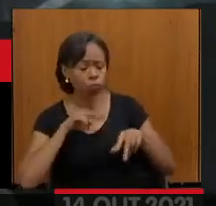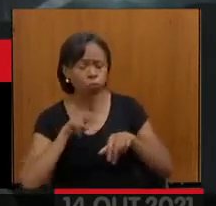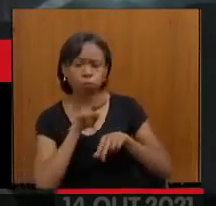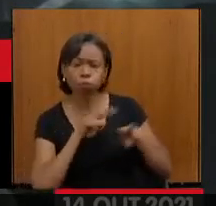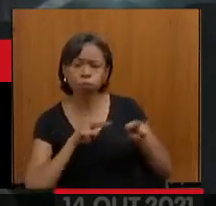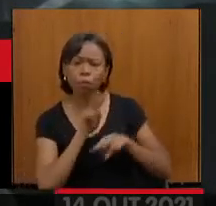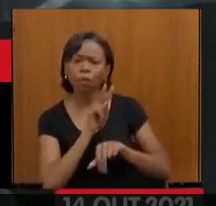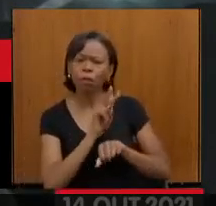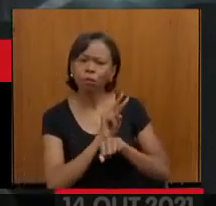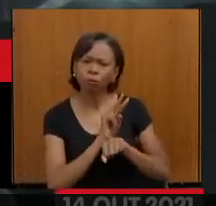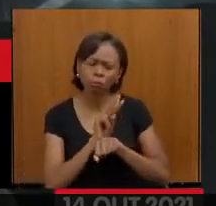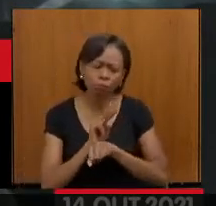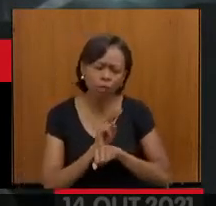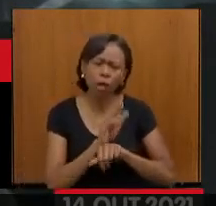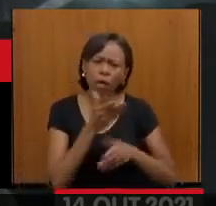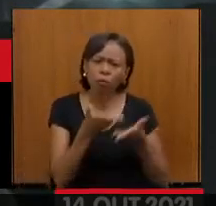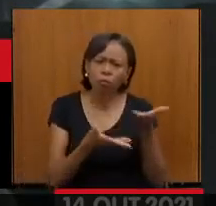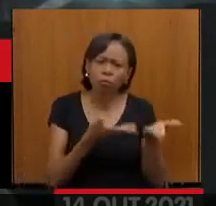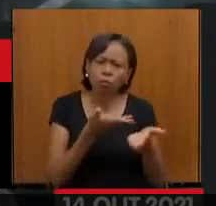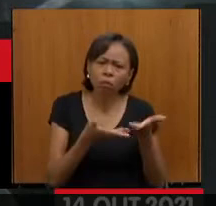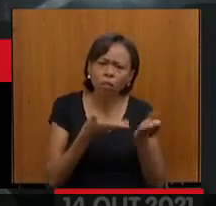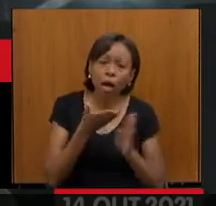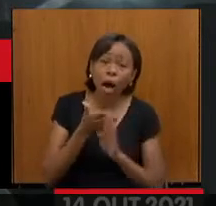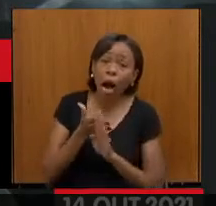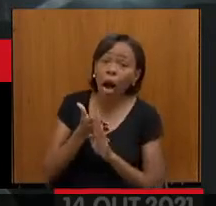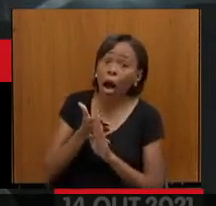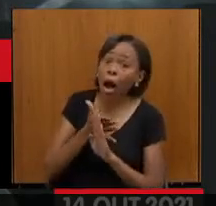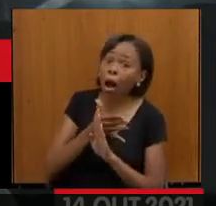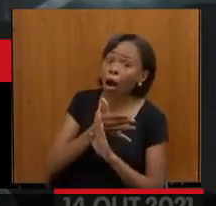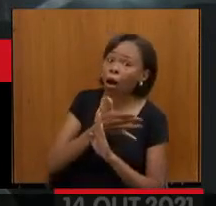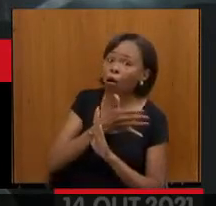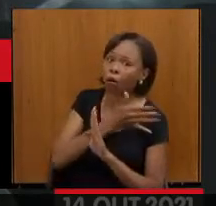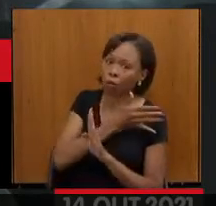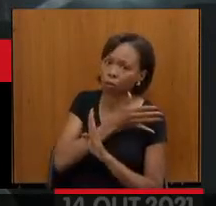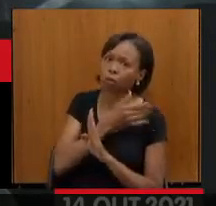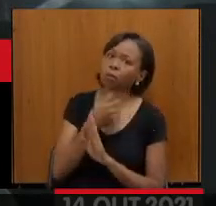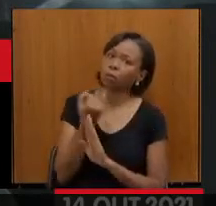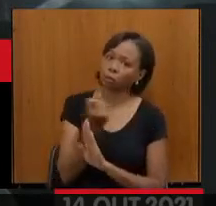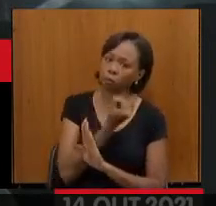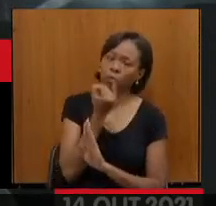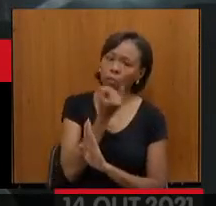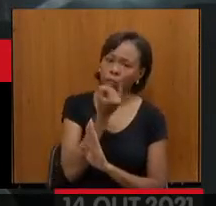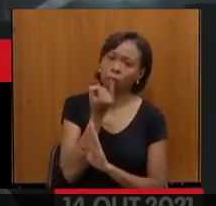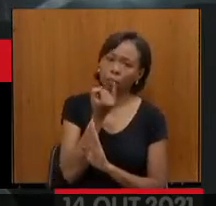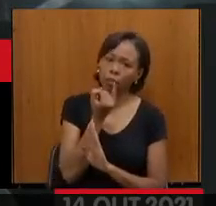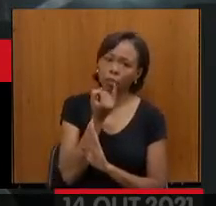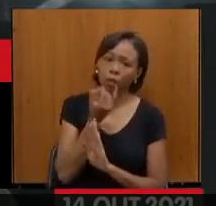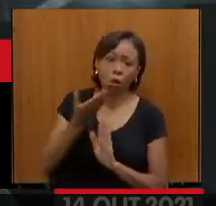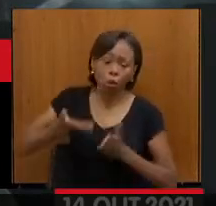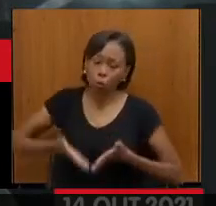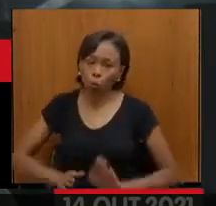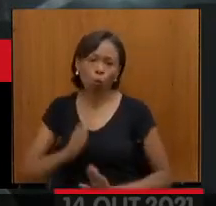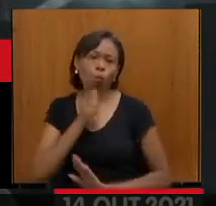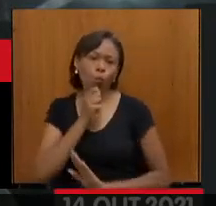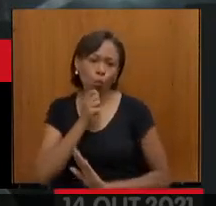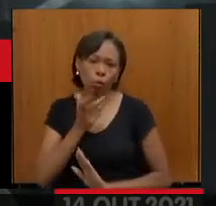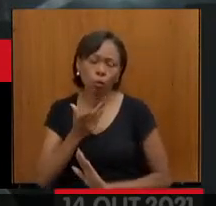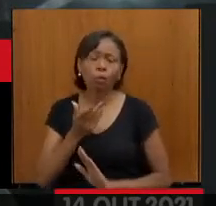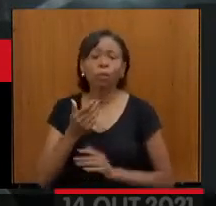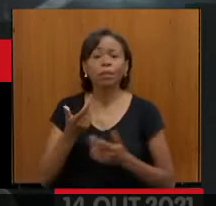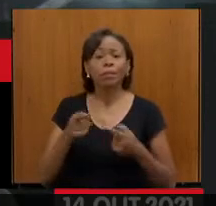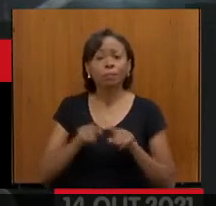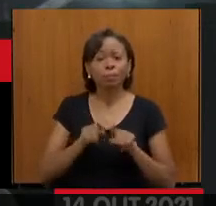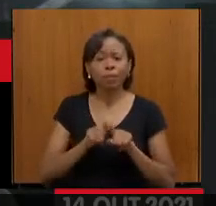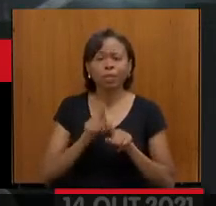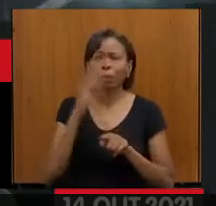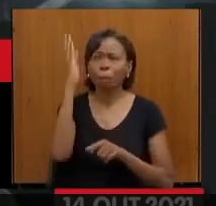seu risco, né? O problema da composição das equipes, em quantas maternidades Brasil afora, a